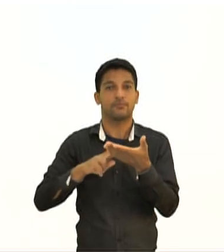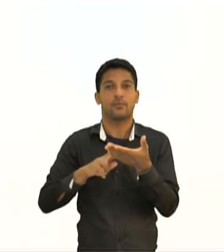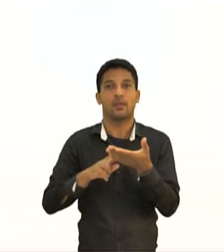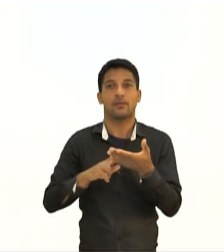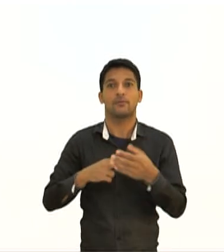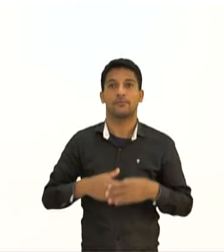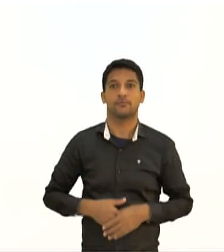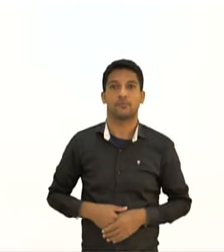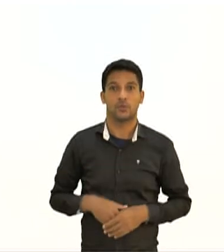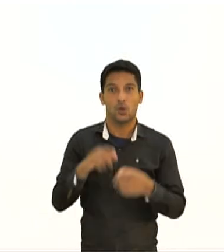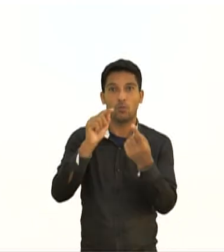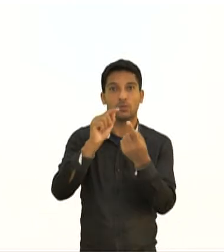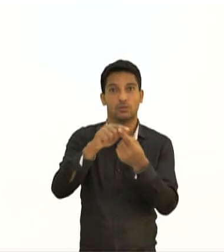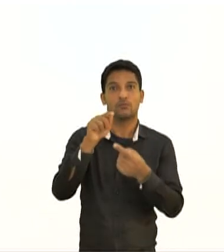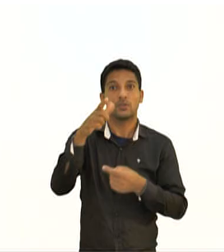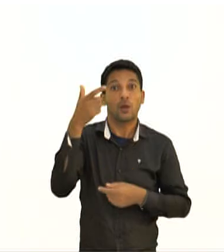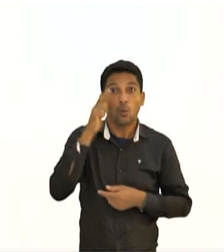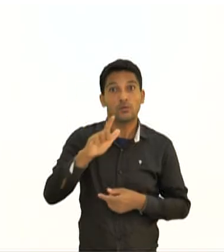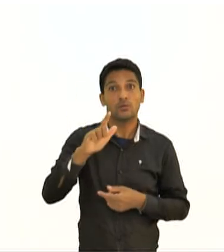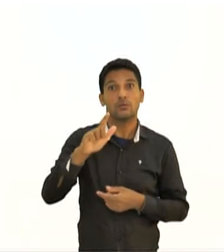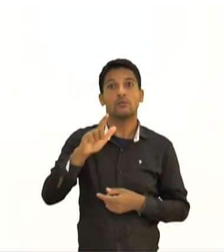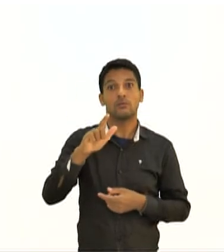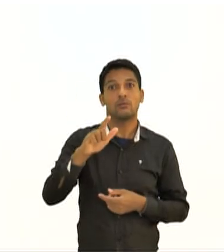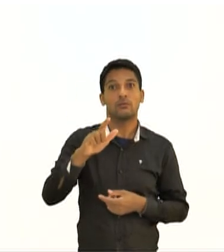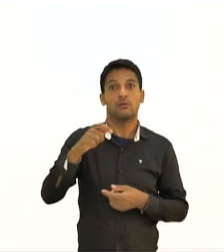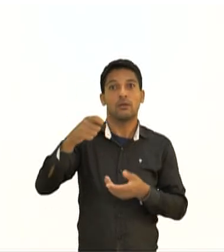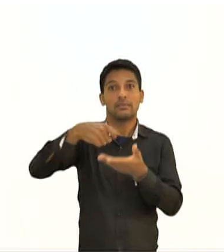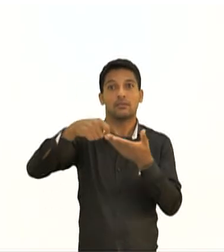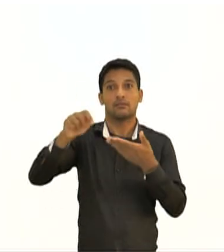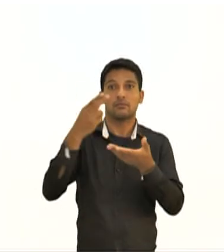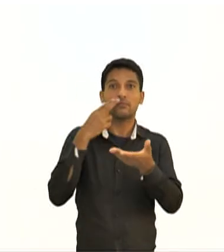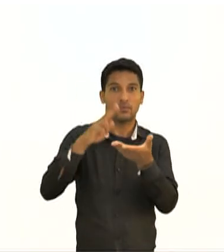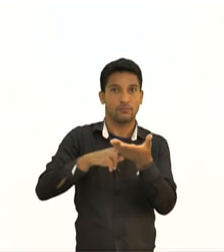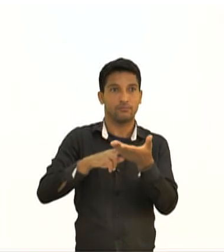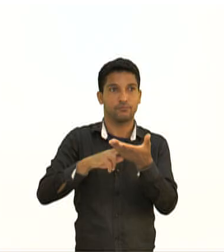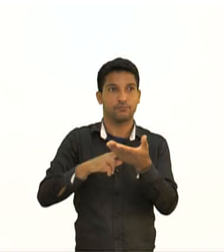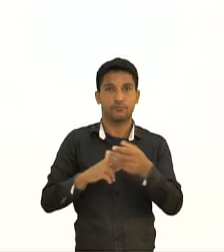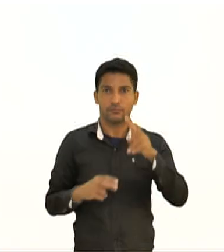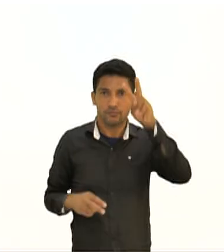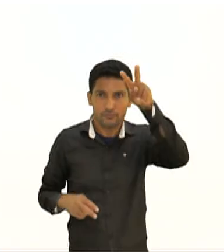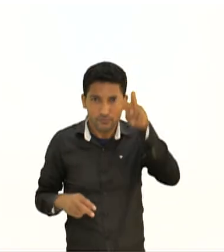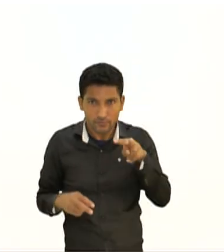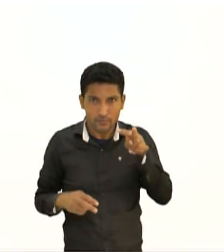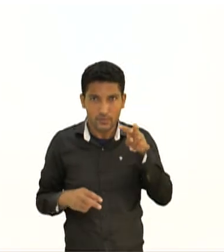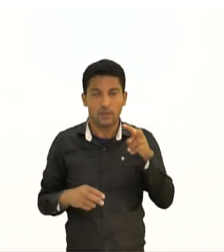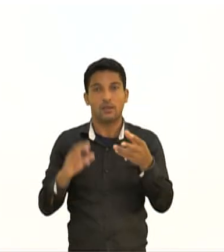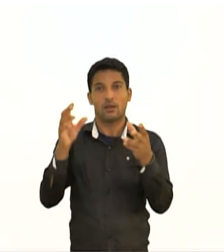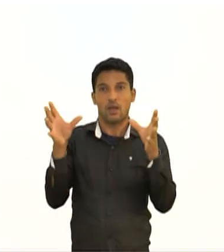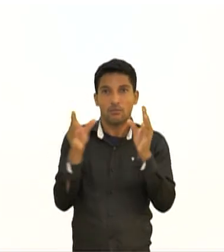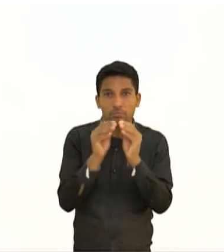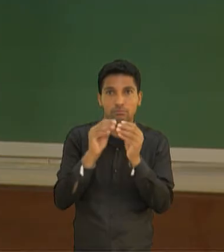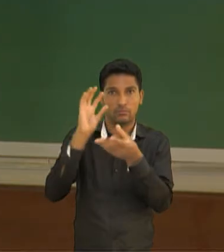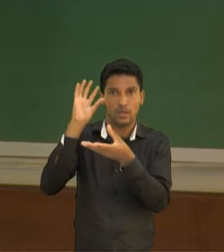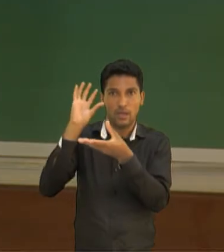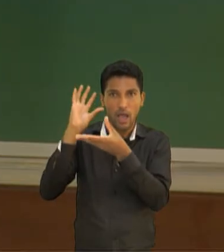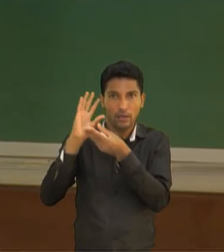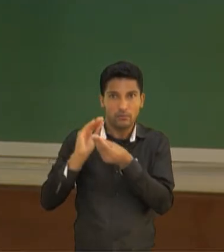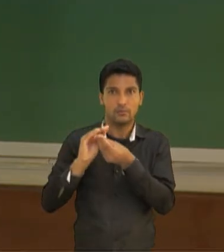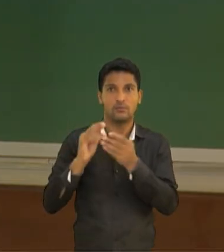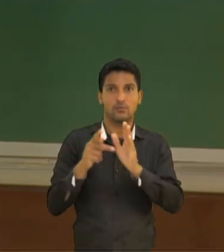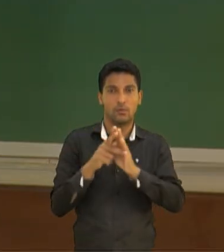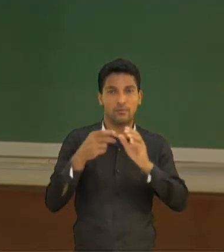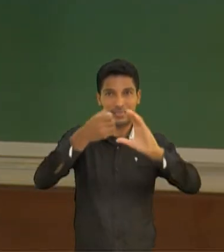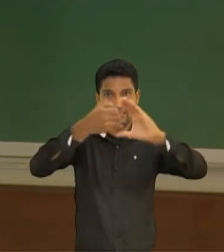né, ao escrever uma carta. Então, essa é uma breve revisãozinha só para a gente fixar aí as características que constituem